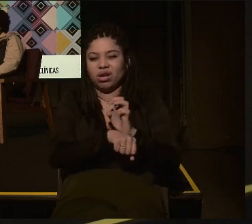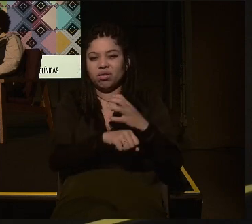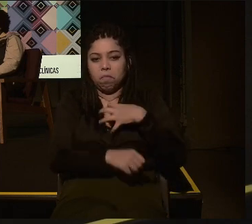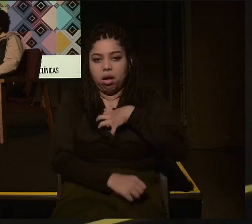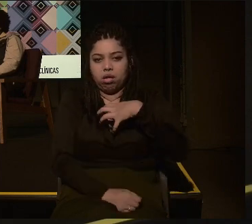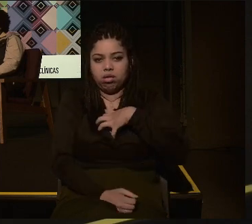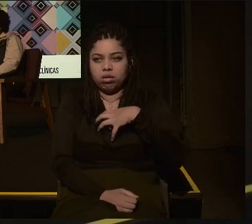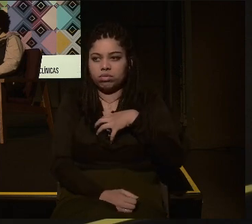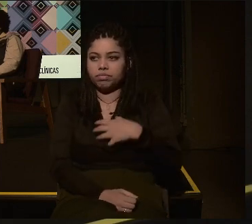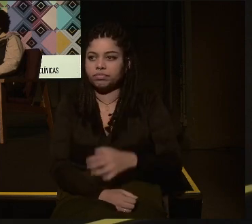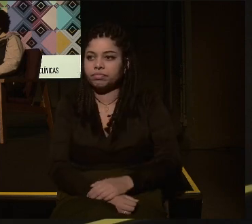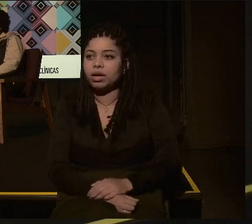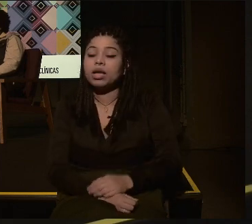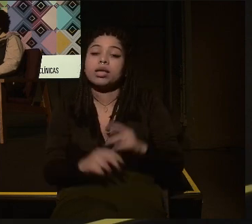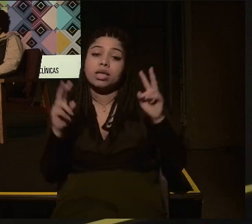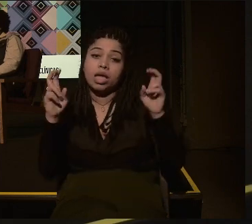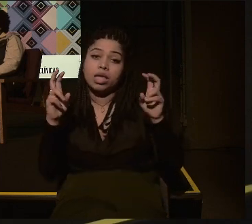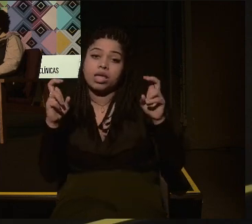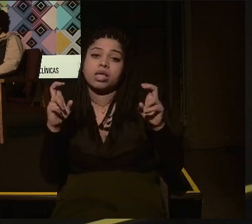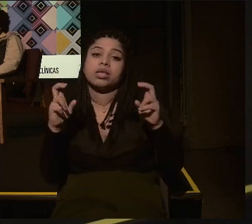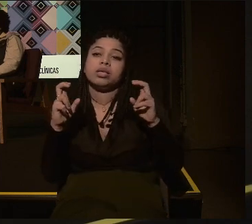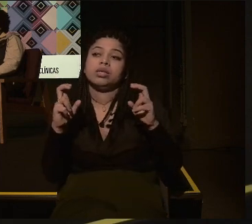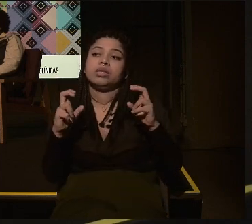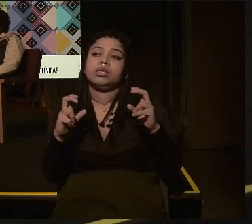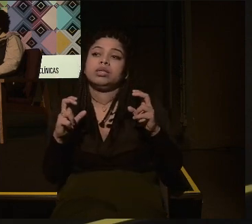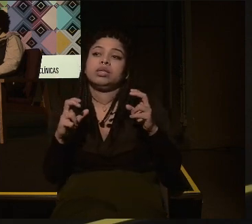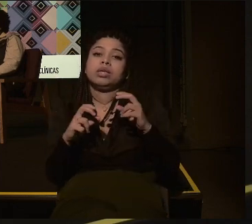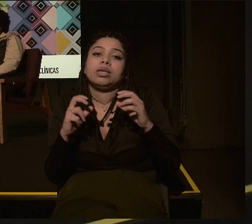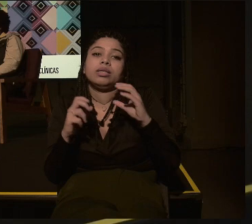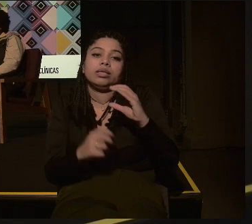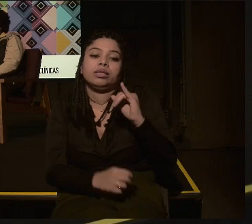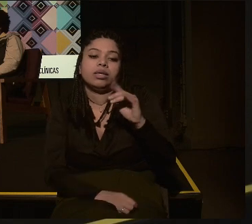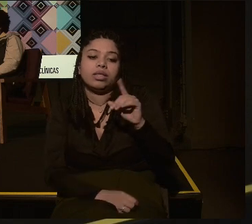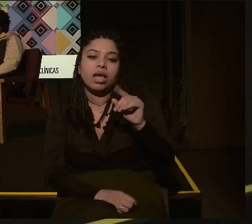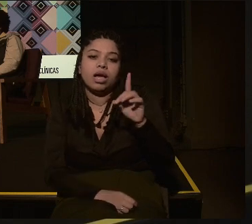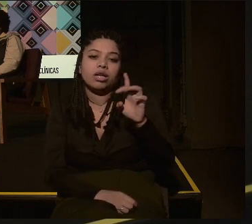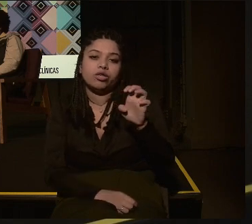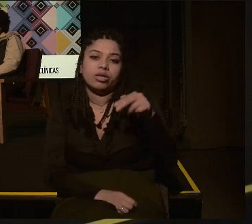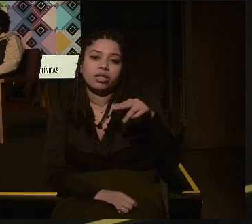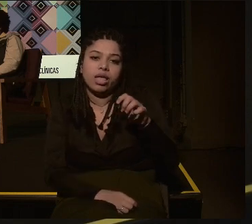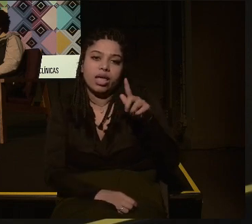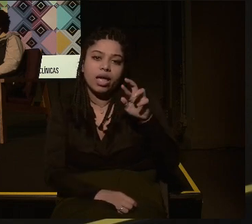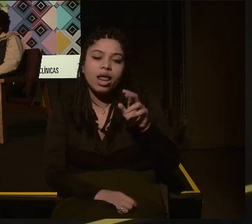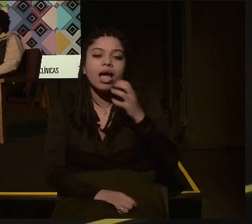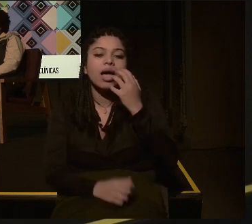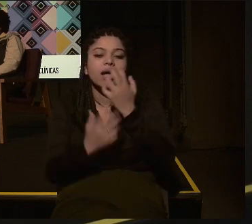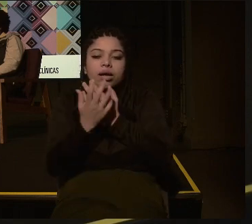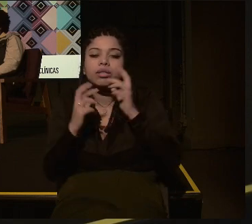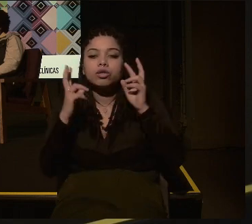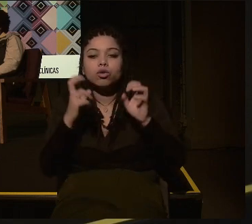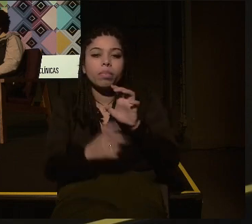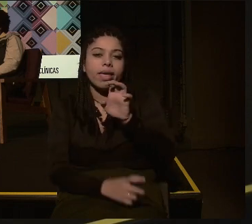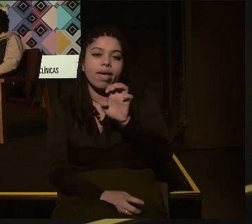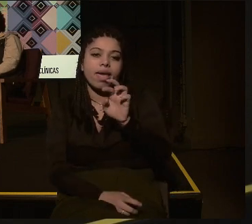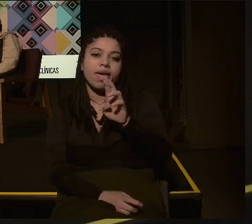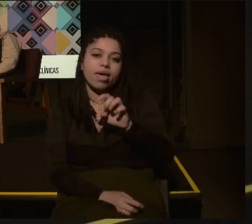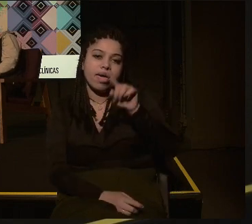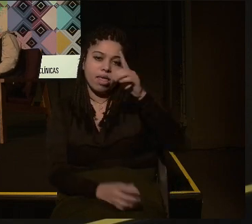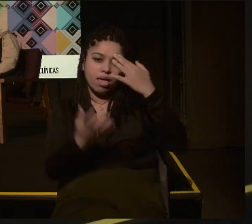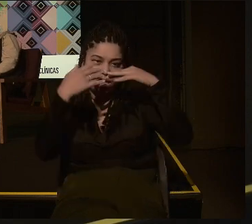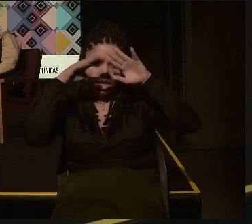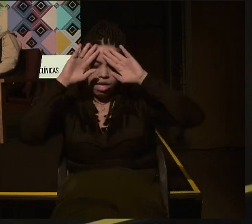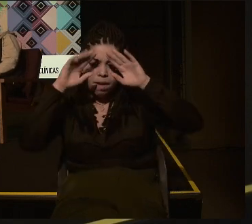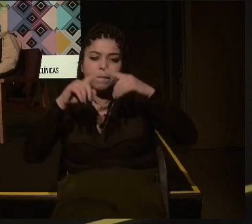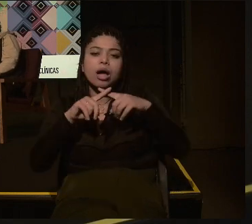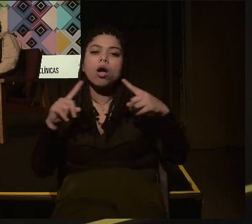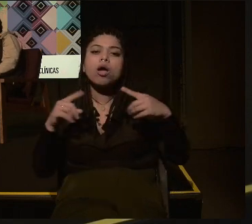E assim, o Cidade Negra canta que para entender o Erê tem que estar moleque, né? E aí eu acho que ajuda um pouco a responder, mas como é que a